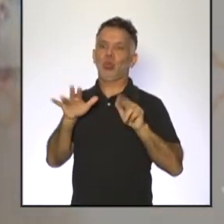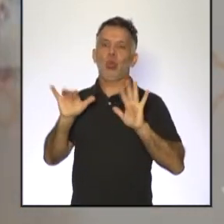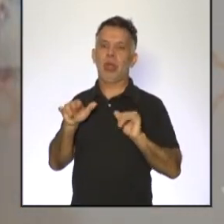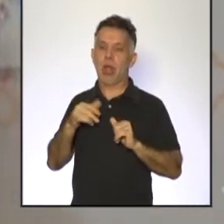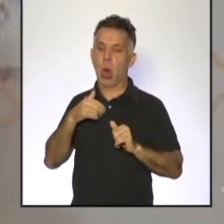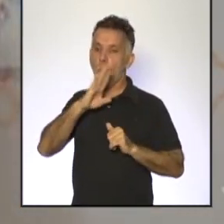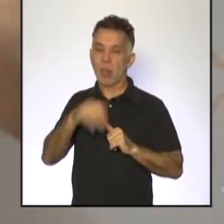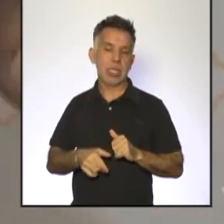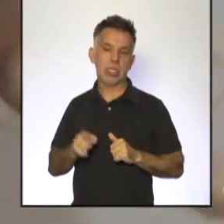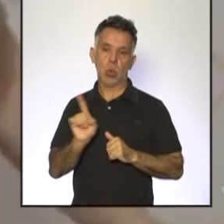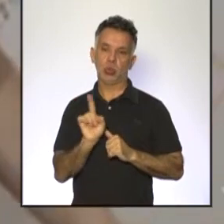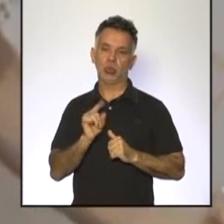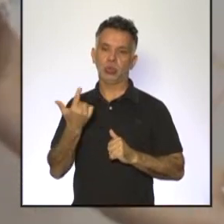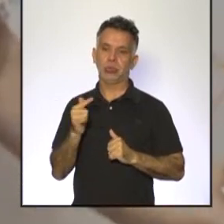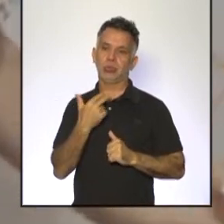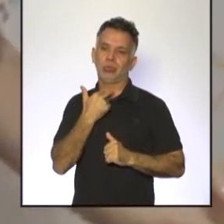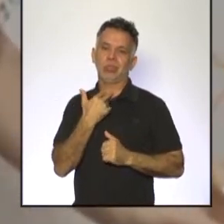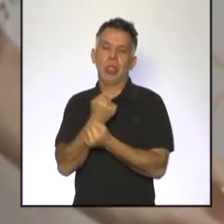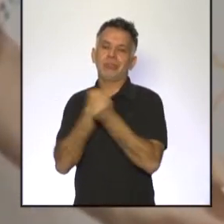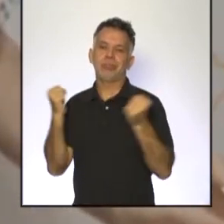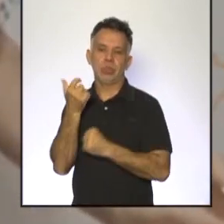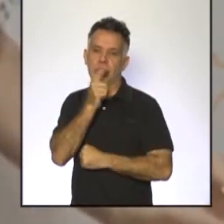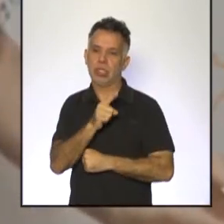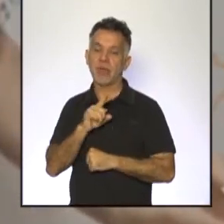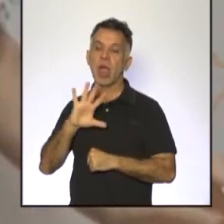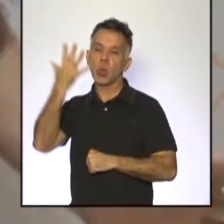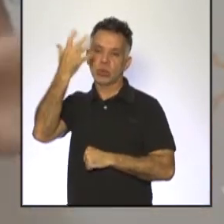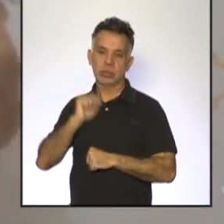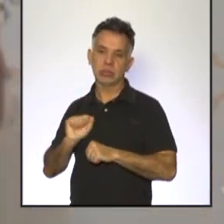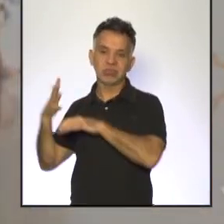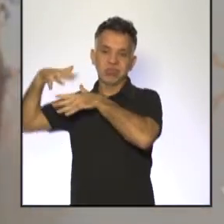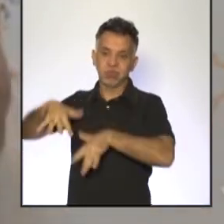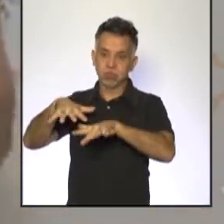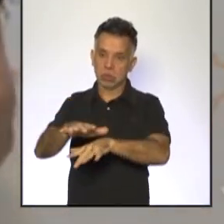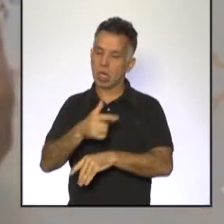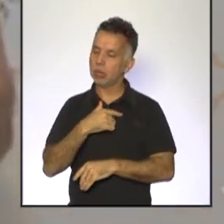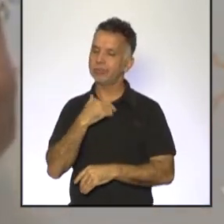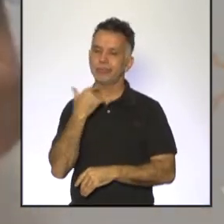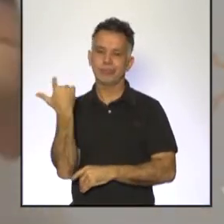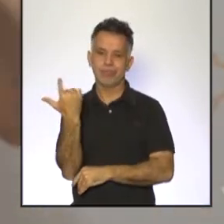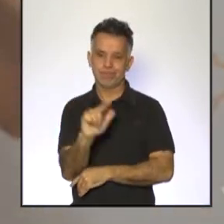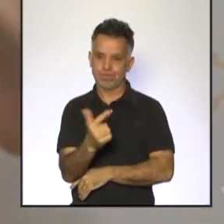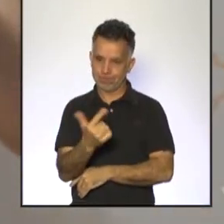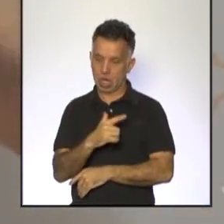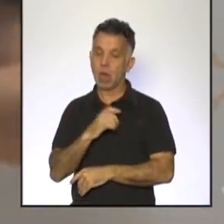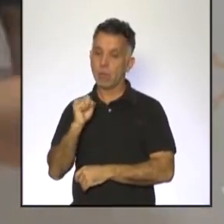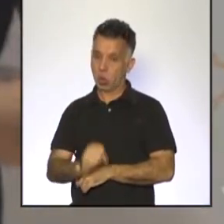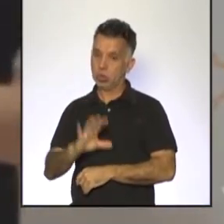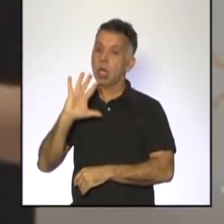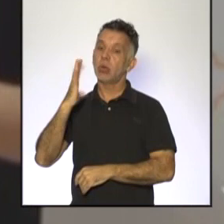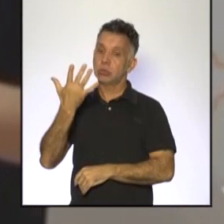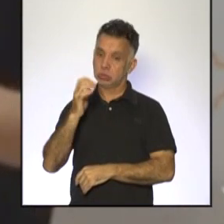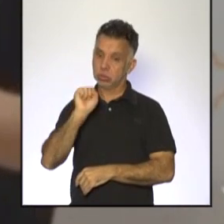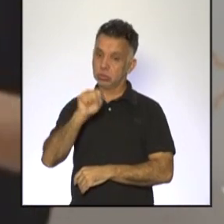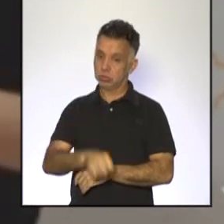O Brasil não tem possibilidade de ter uma tsunami. Isso não existe. Agora,